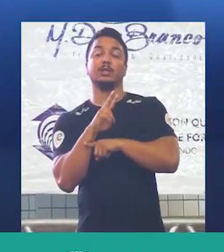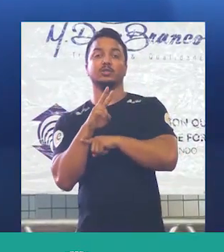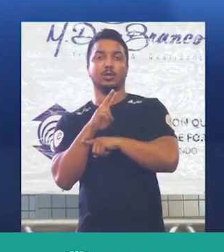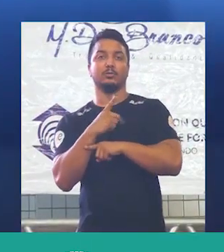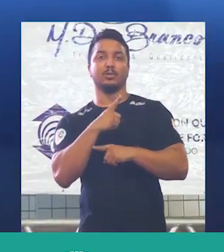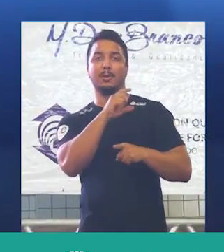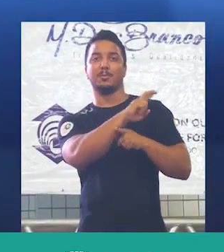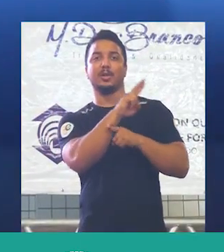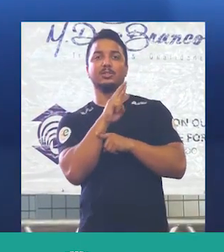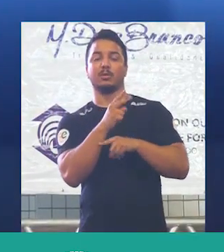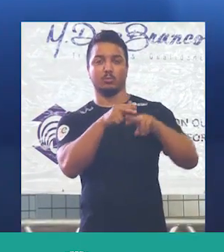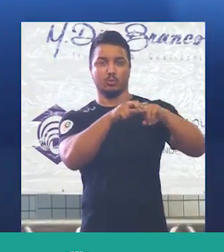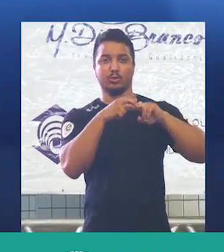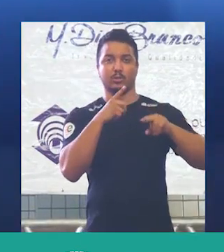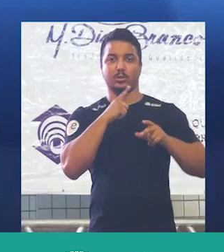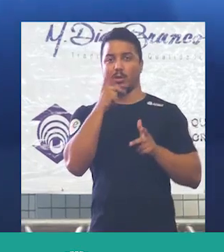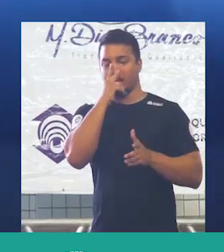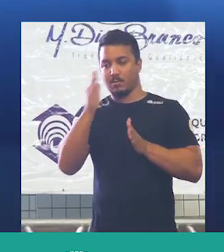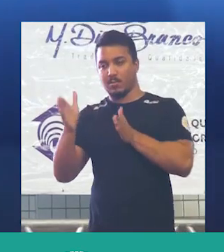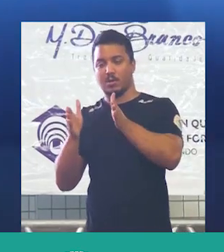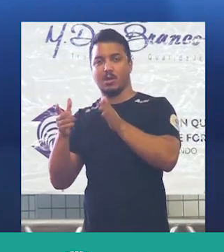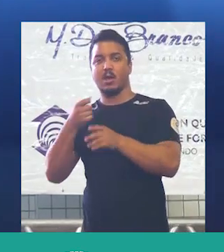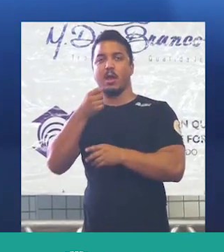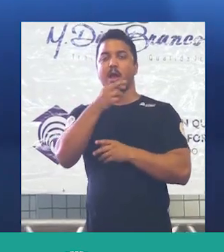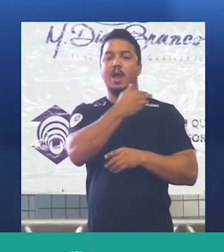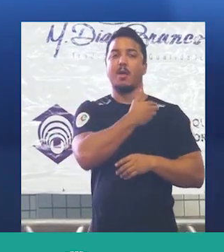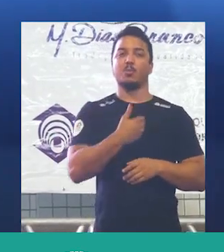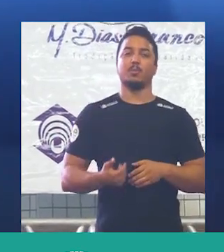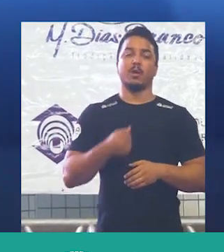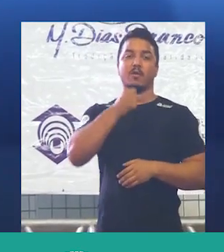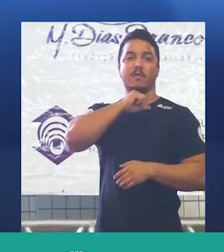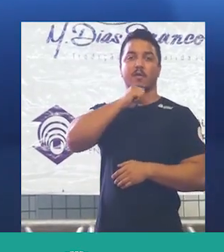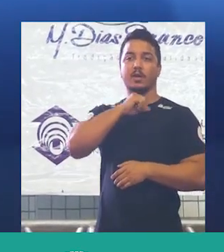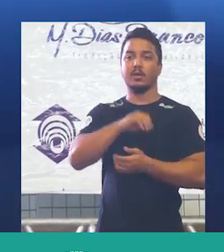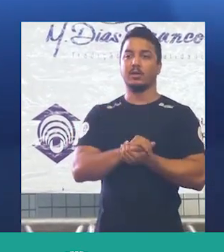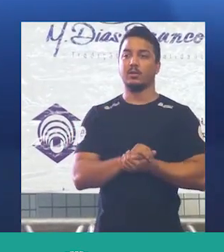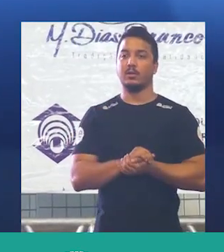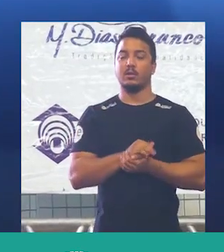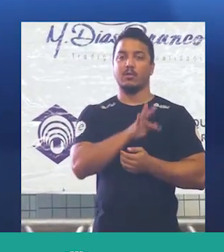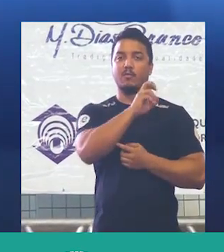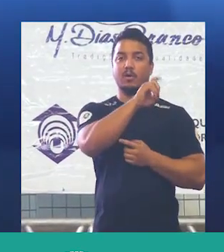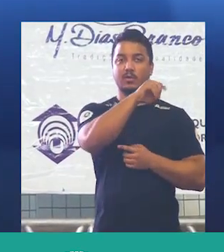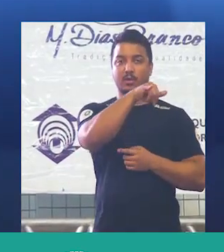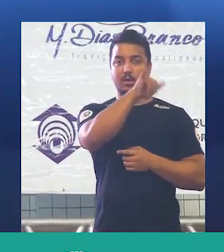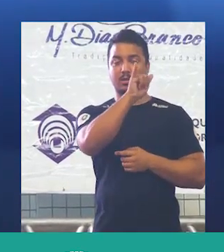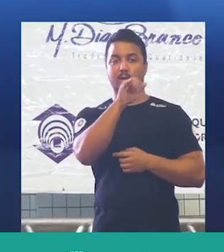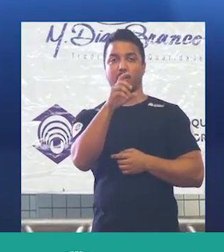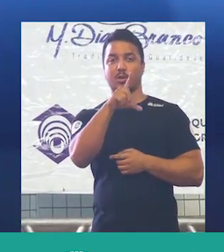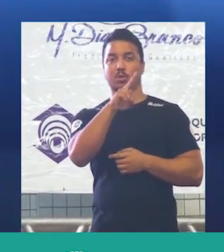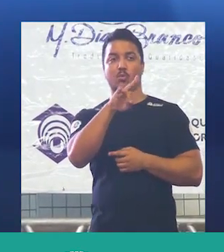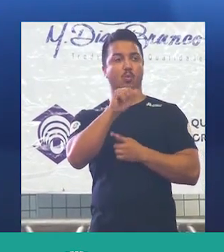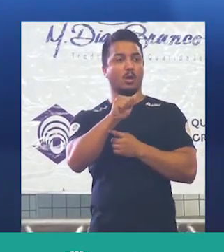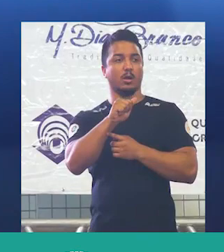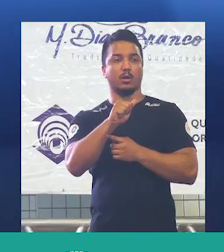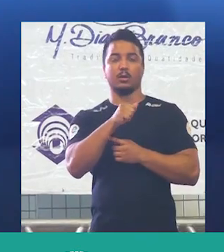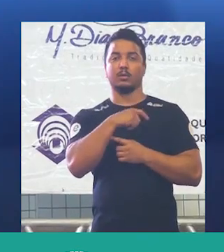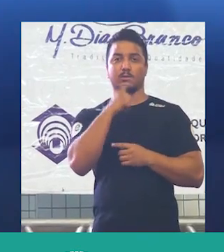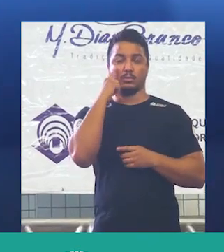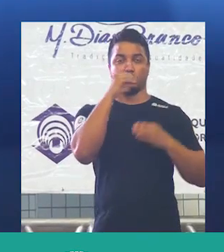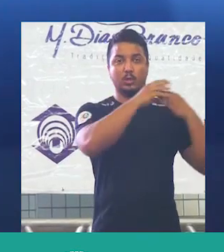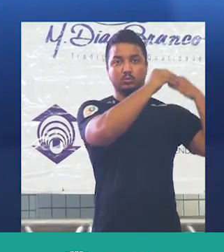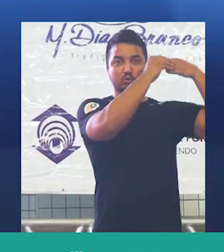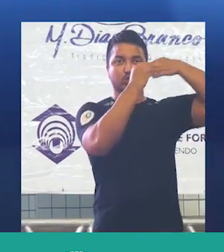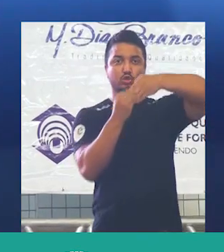Emprestado. Por isso que você teve, durante a República Velha, o Funding Loan. A gente foi lá na Inglaterra, negociou a moratória,